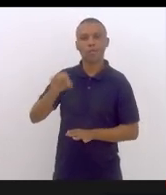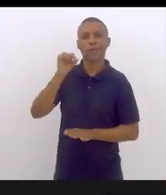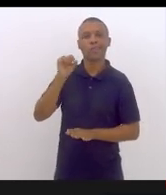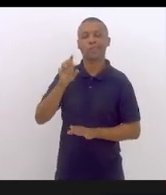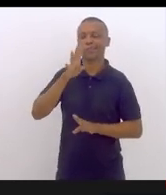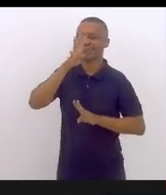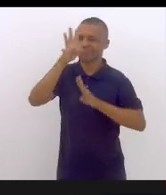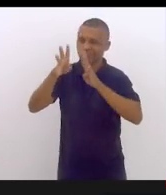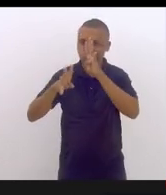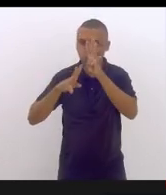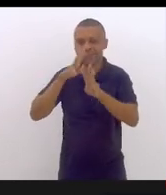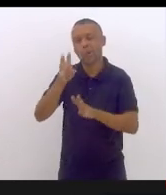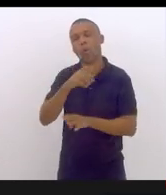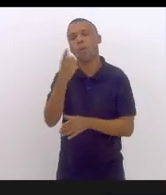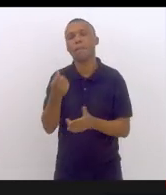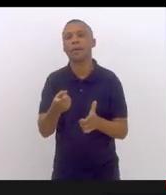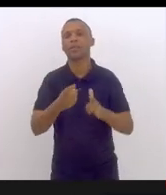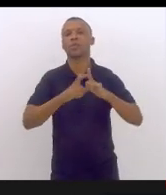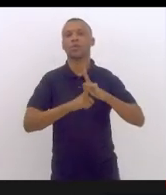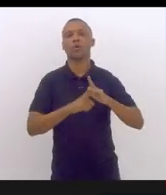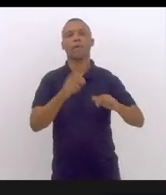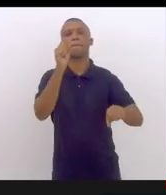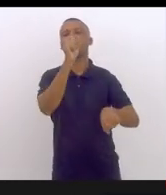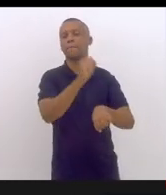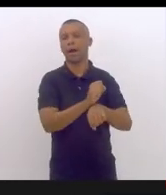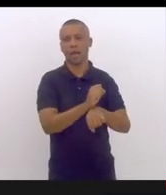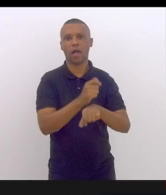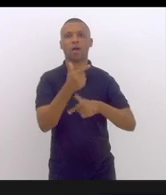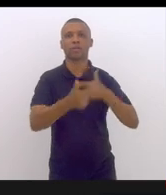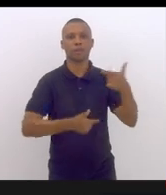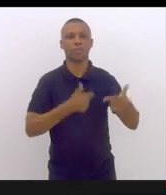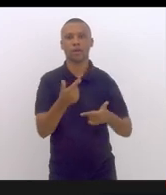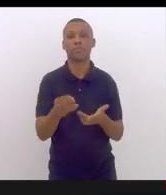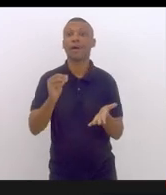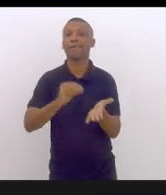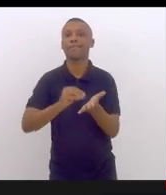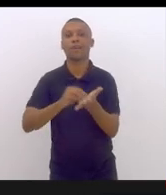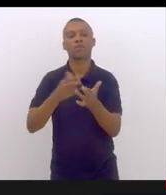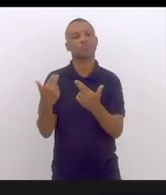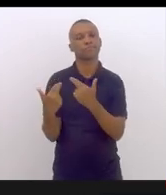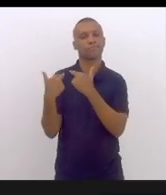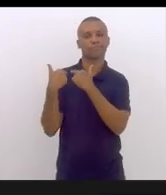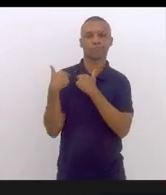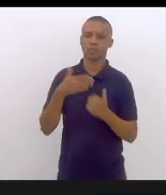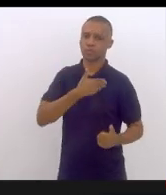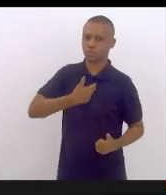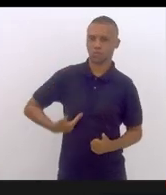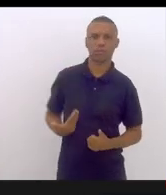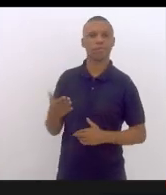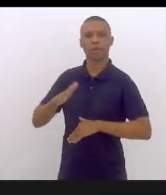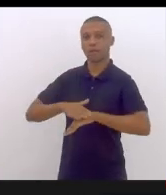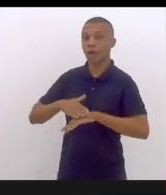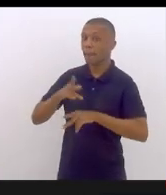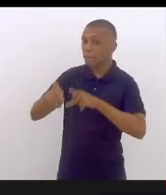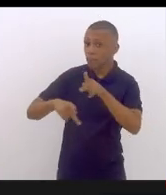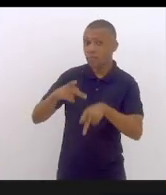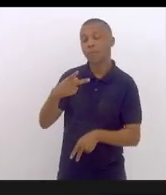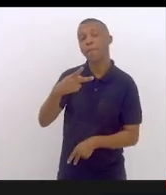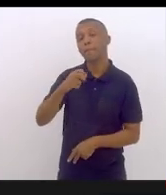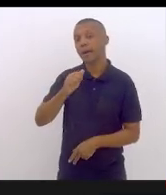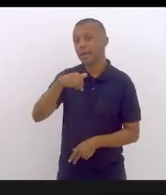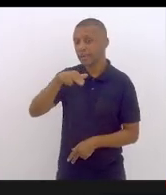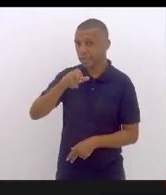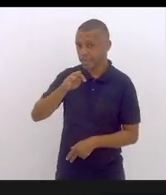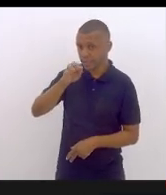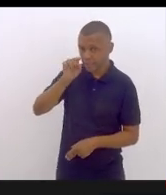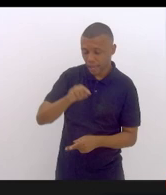ou vai ter que paralisar o serviço porque isso é uma irresponsabilidade desse governo a população de Paquetá da ilha do governador